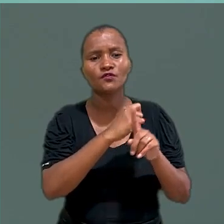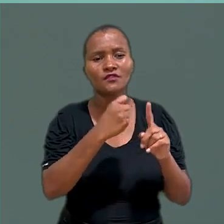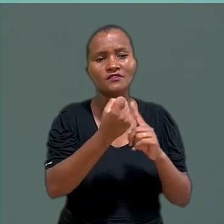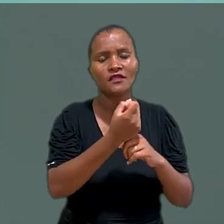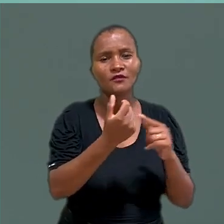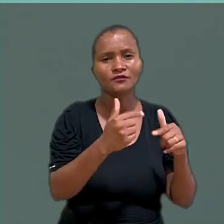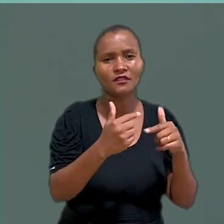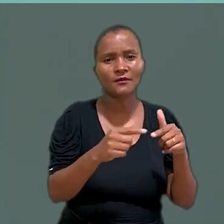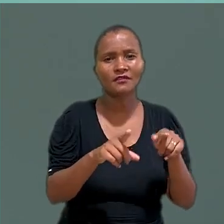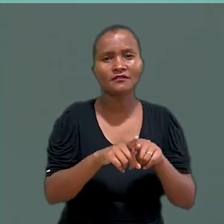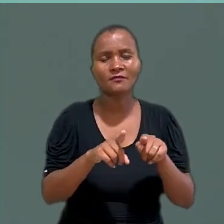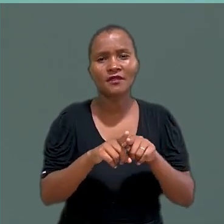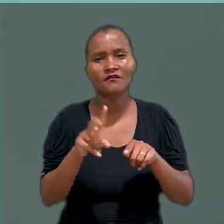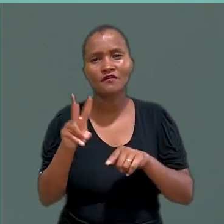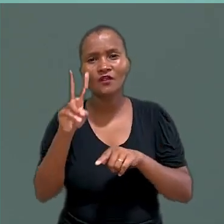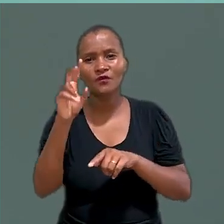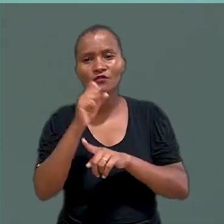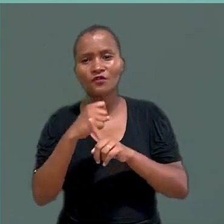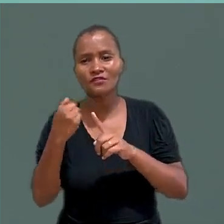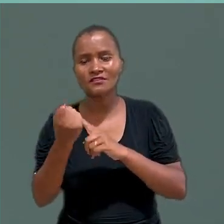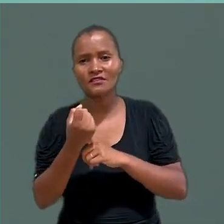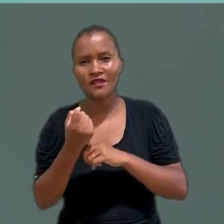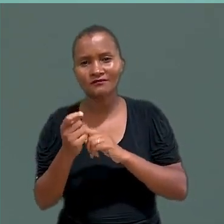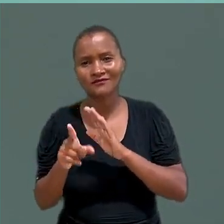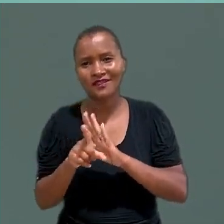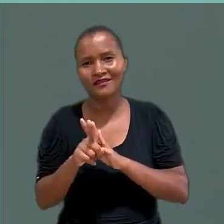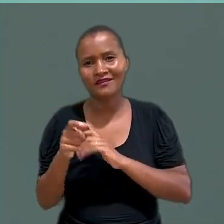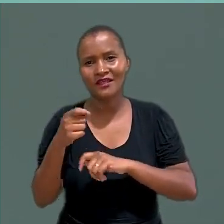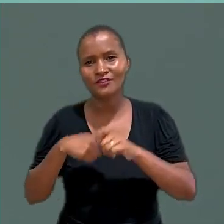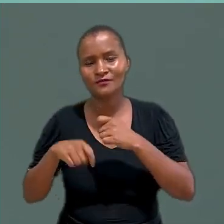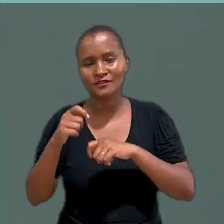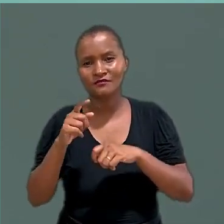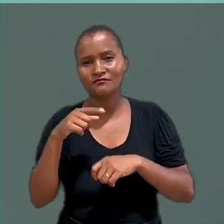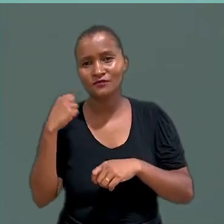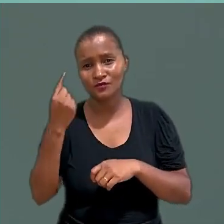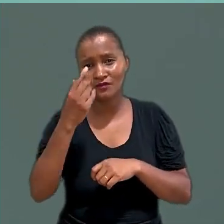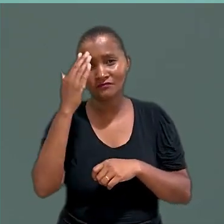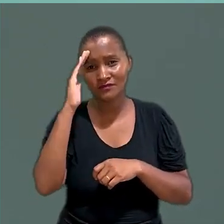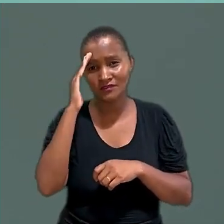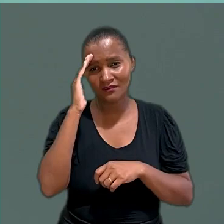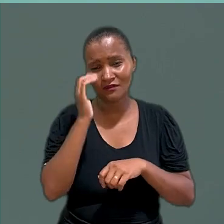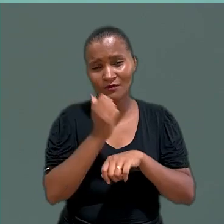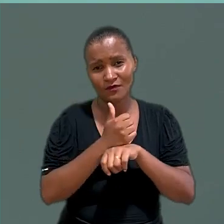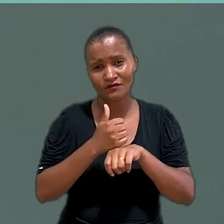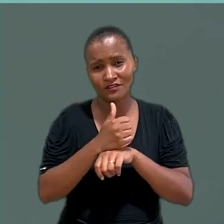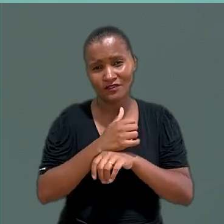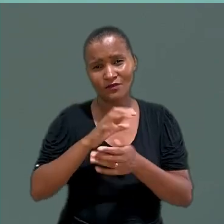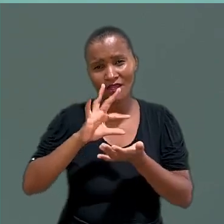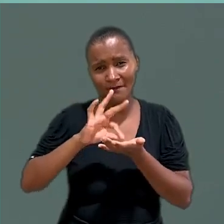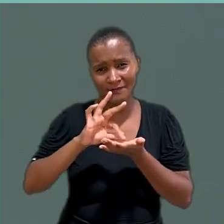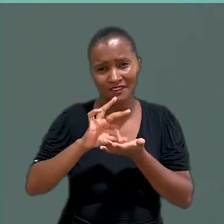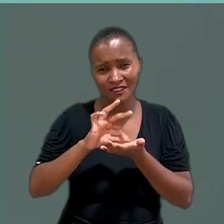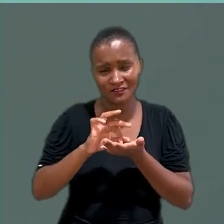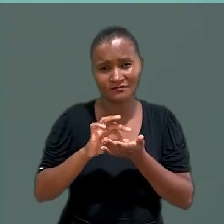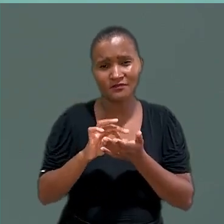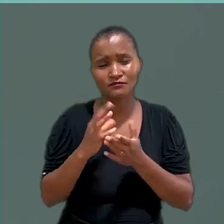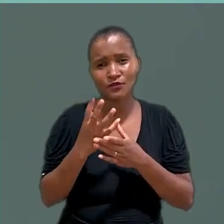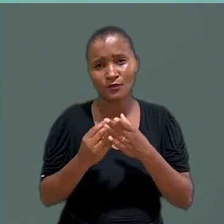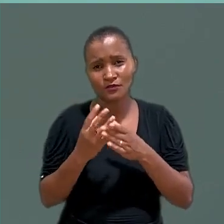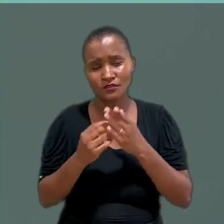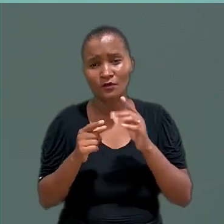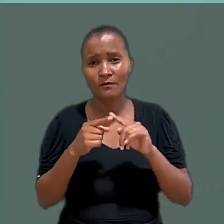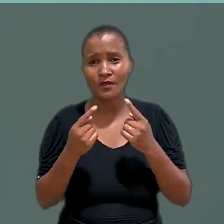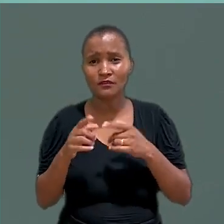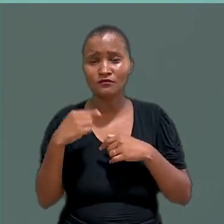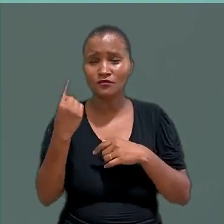trabalho e o valor social da livre iniciativa. Nós assumimos esse regime de produção, que é o regime capitalista de produção, mas